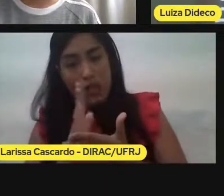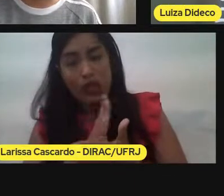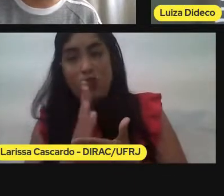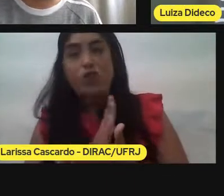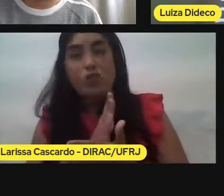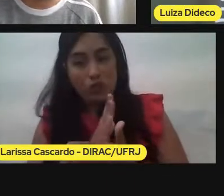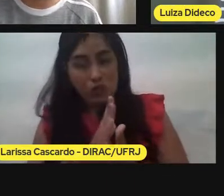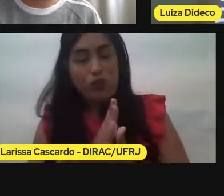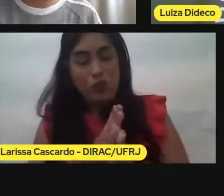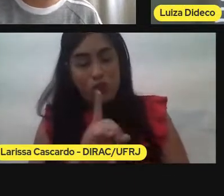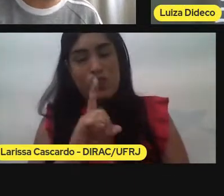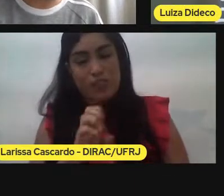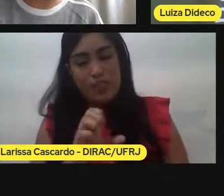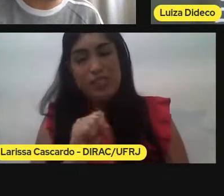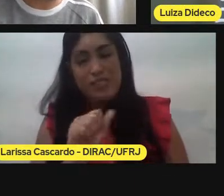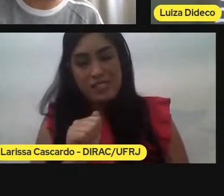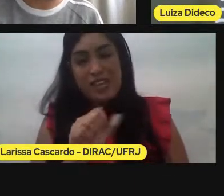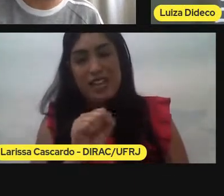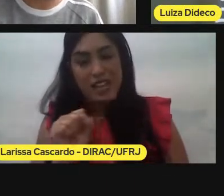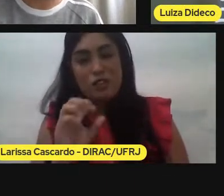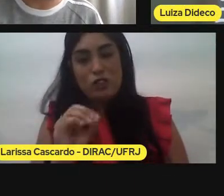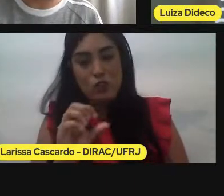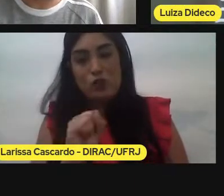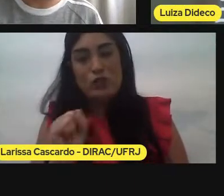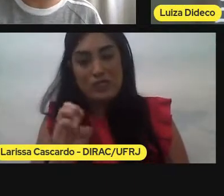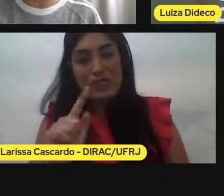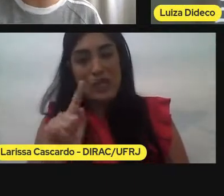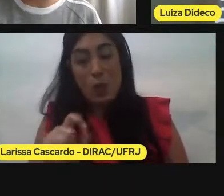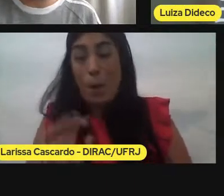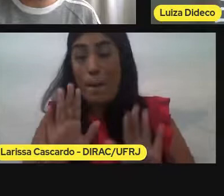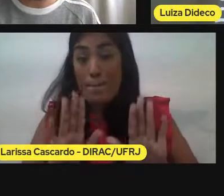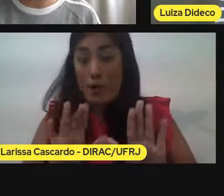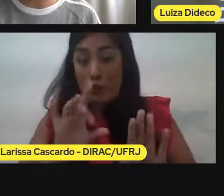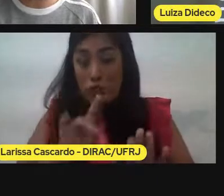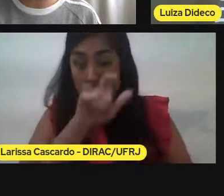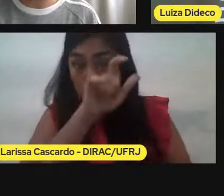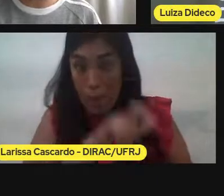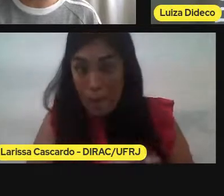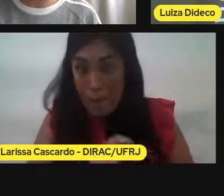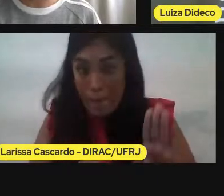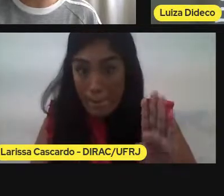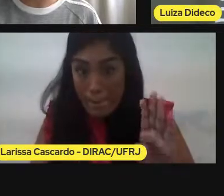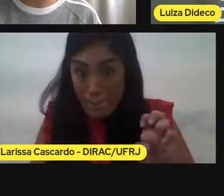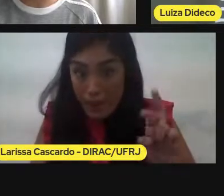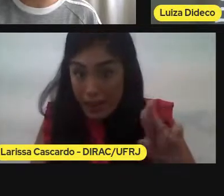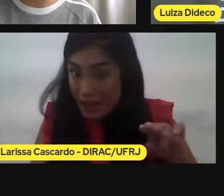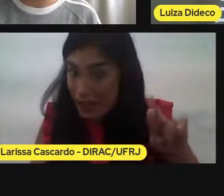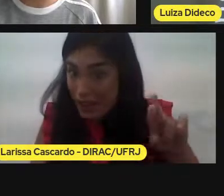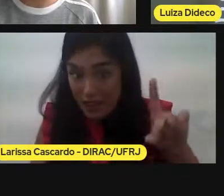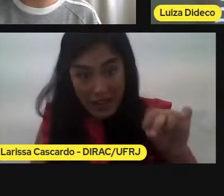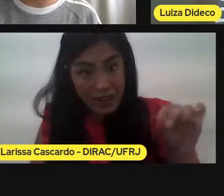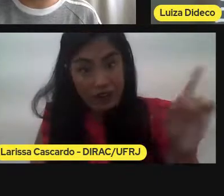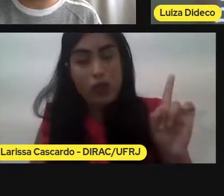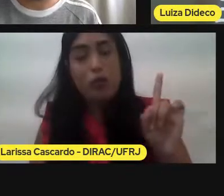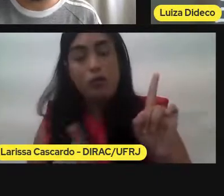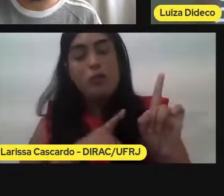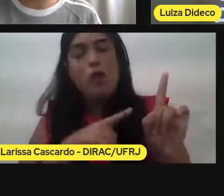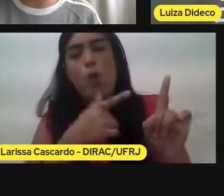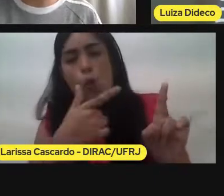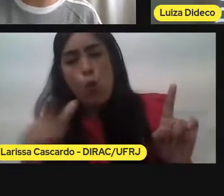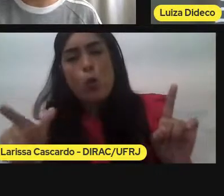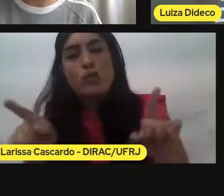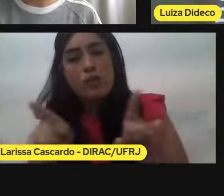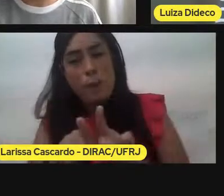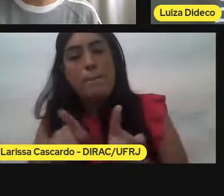atribuído a uma outra personalidade fictícia chamada Vicente Guedes, e há trechos do livro do